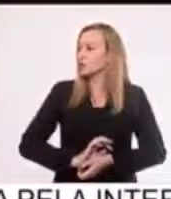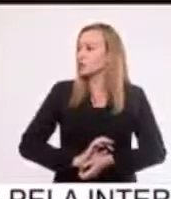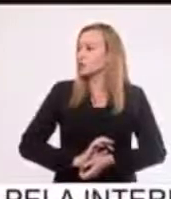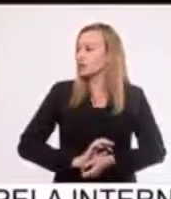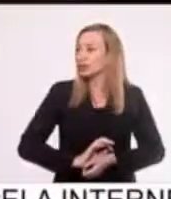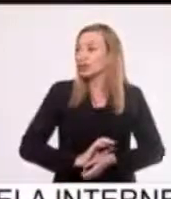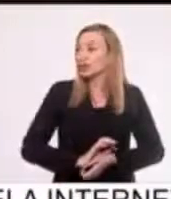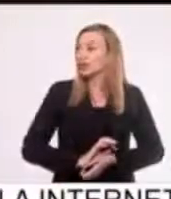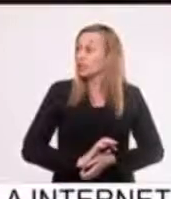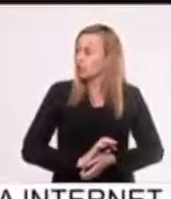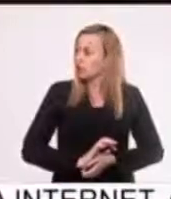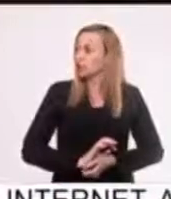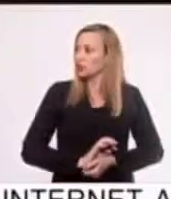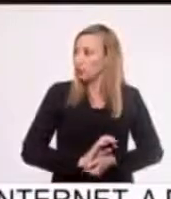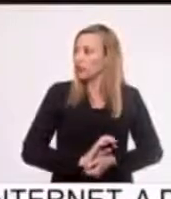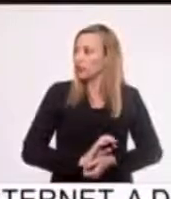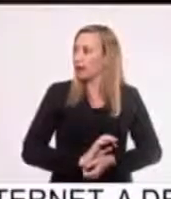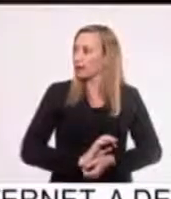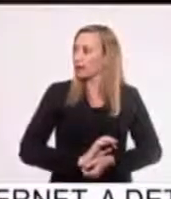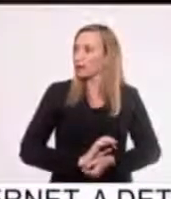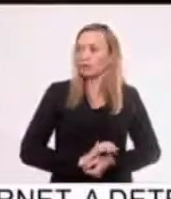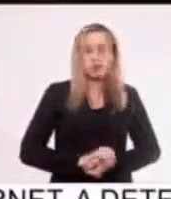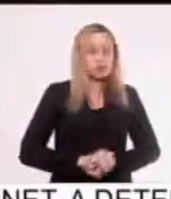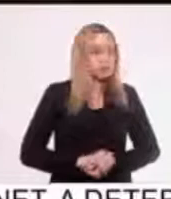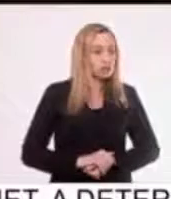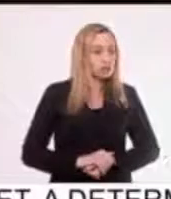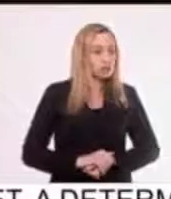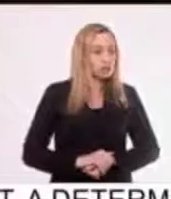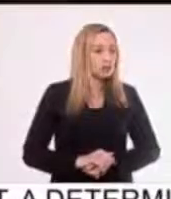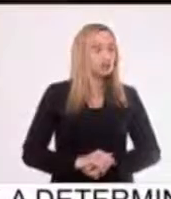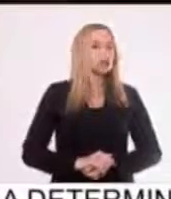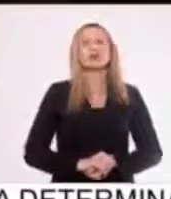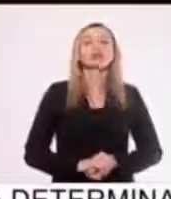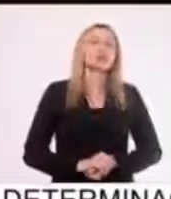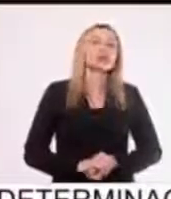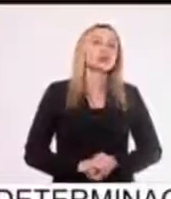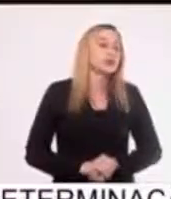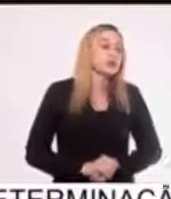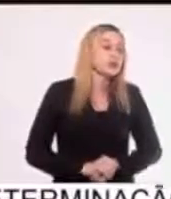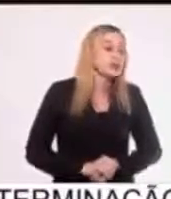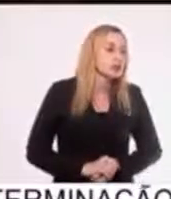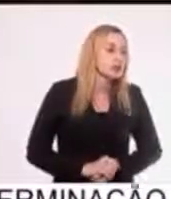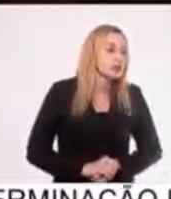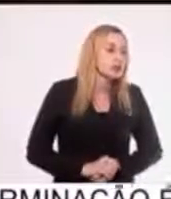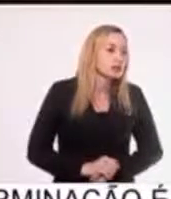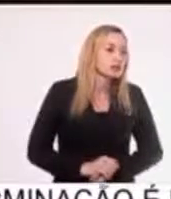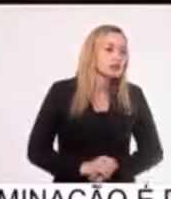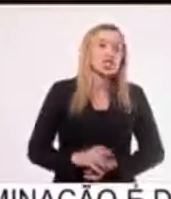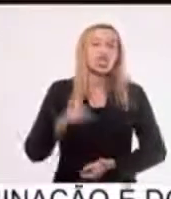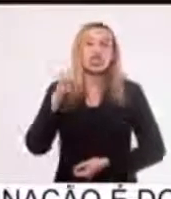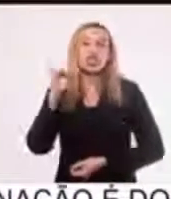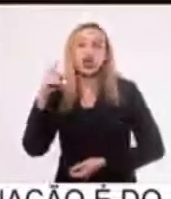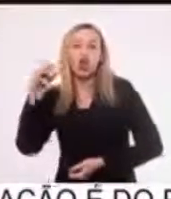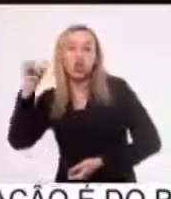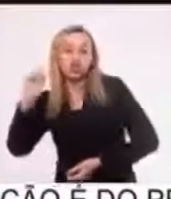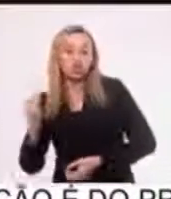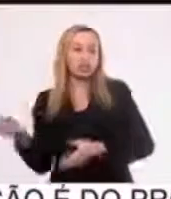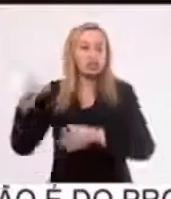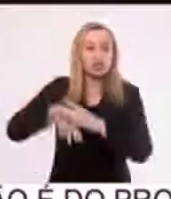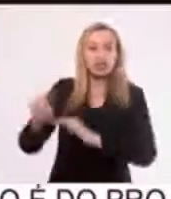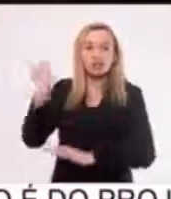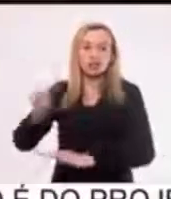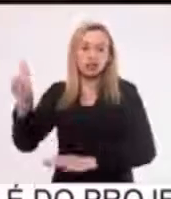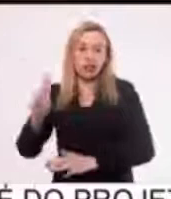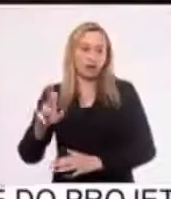Essa mesma esquerda que pratica política ideológica nas universidades, subtenente